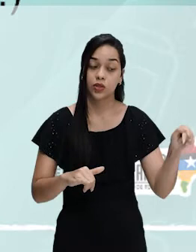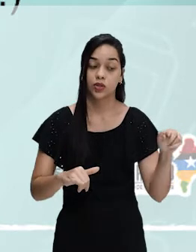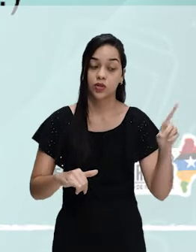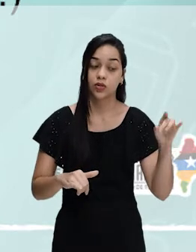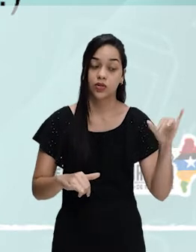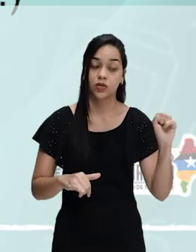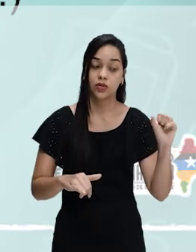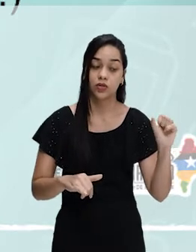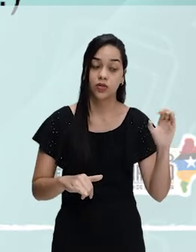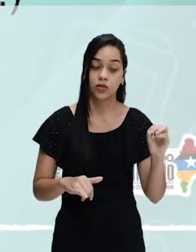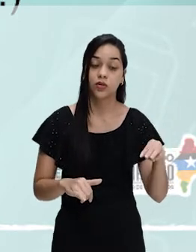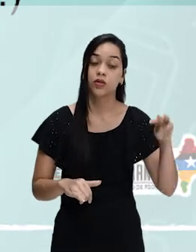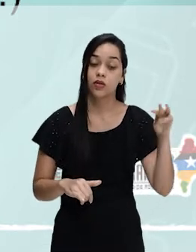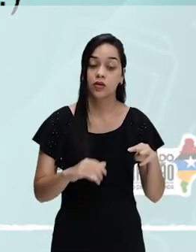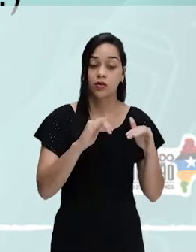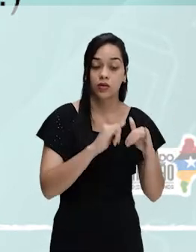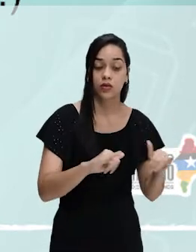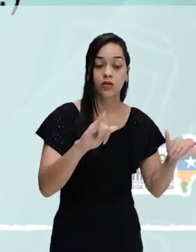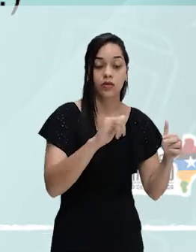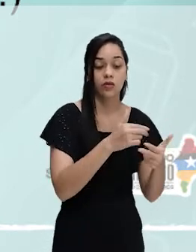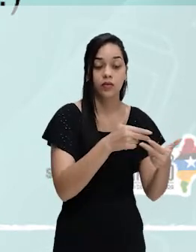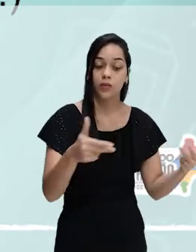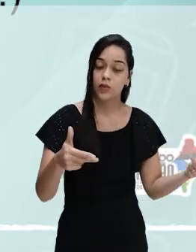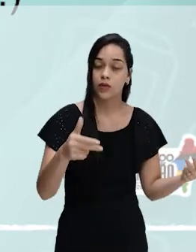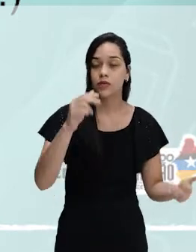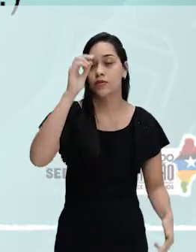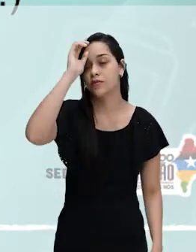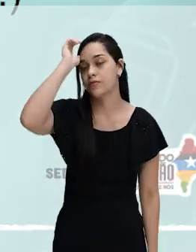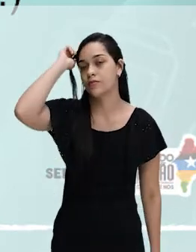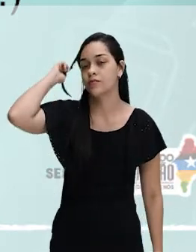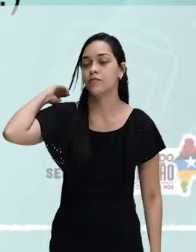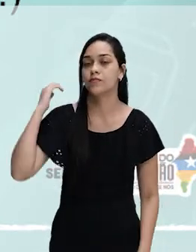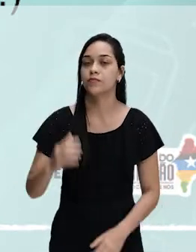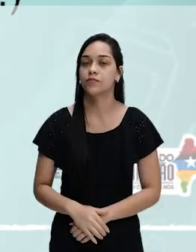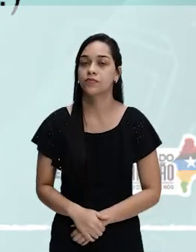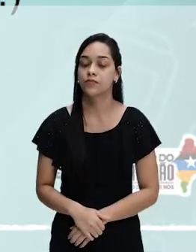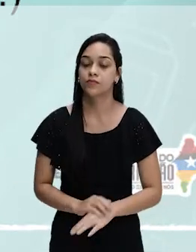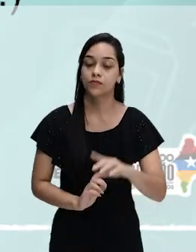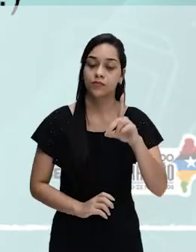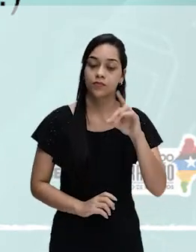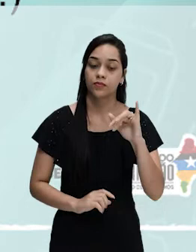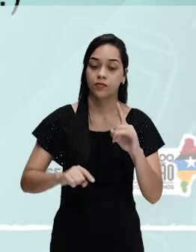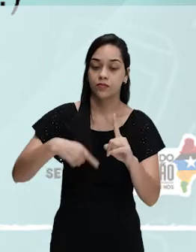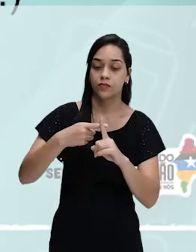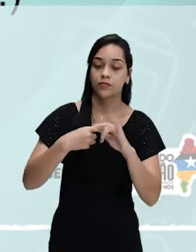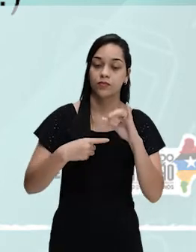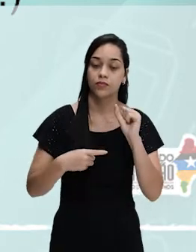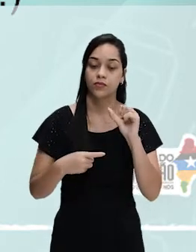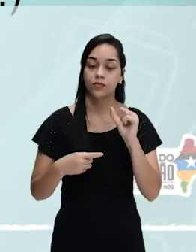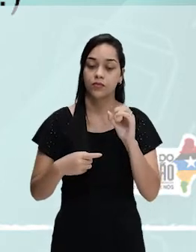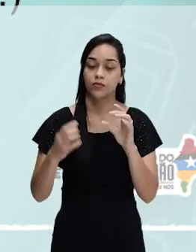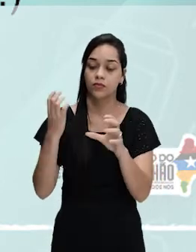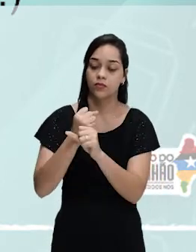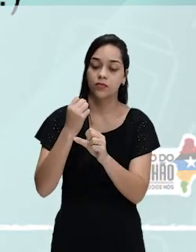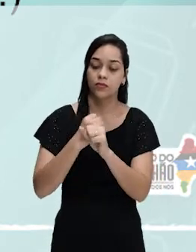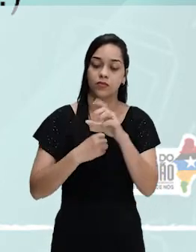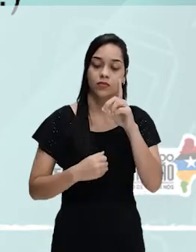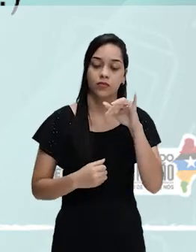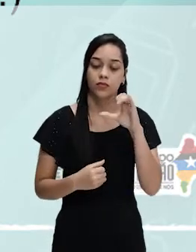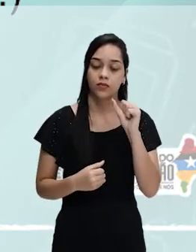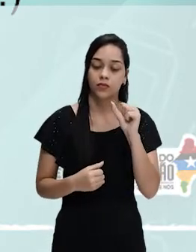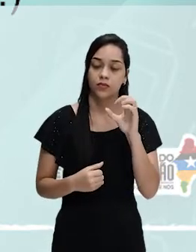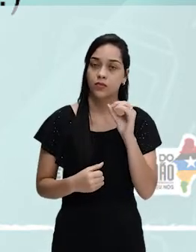disso. Quem se informa de alguma coisa. De mais i, isso. Não se esqueça de